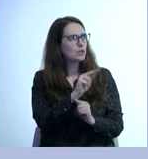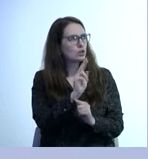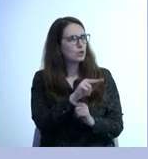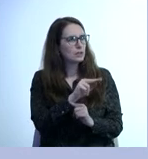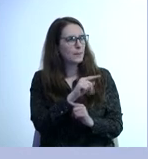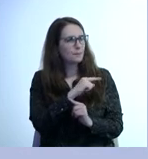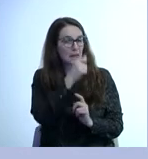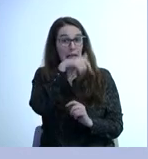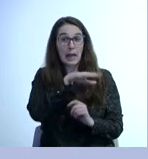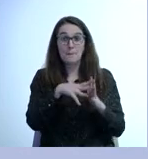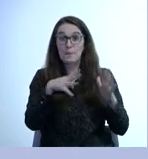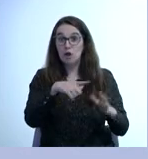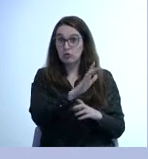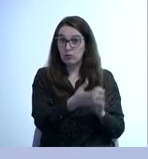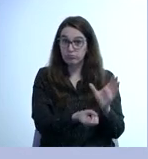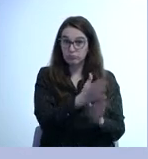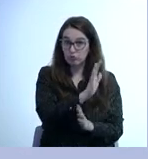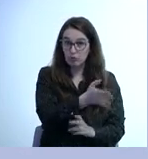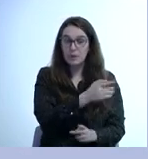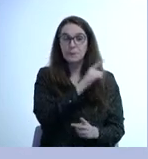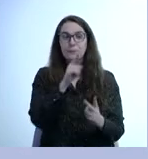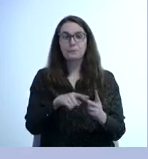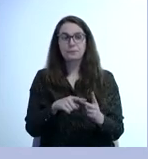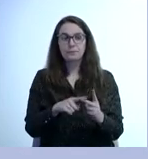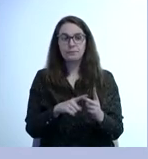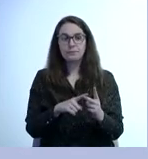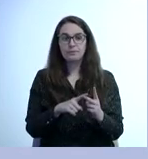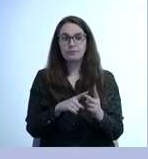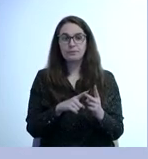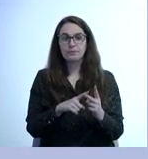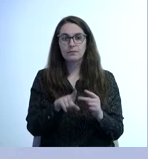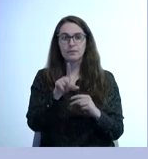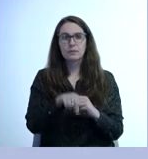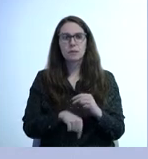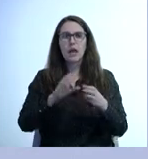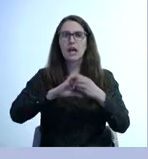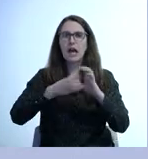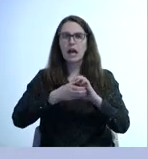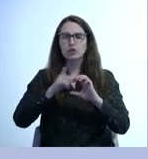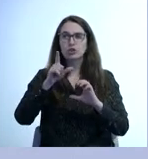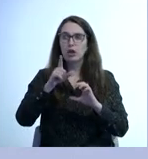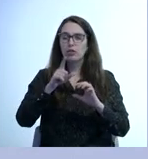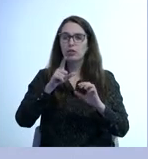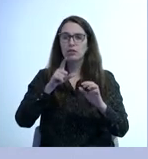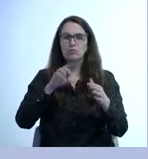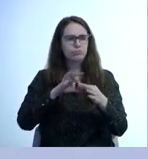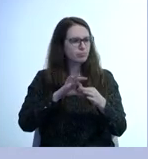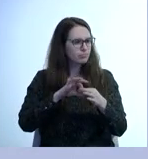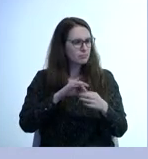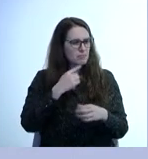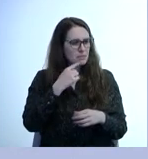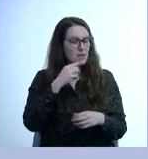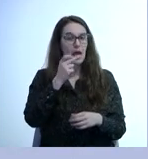a piscina de Campo Maior e a agência da Caixa de Depósitos de